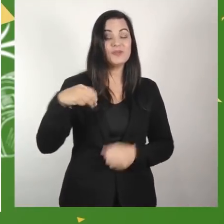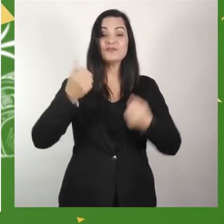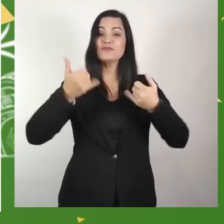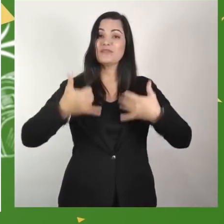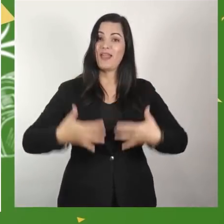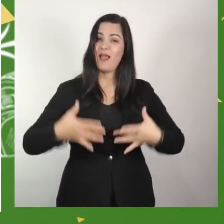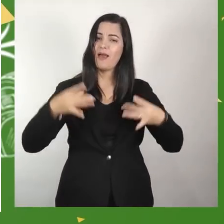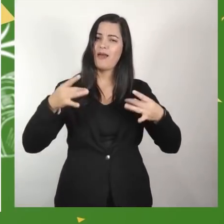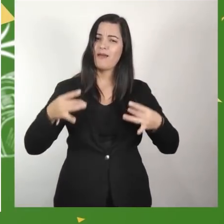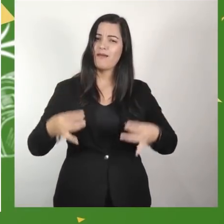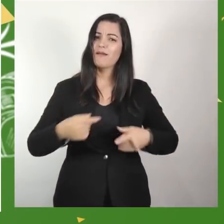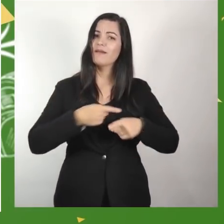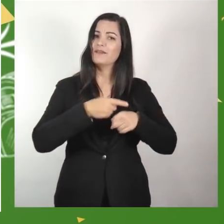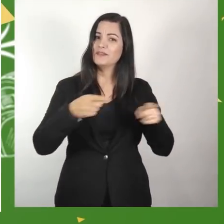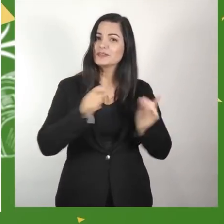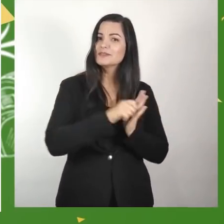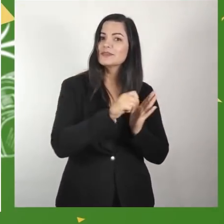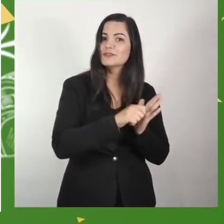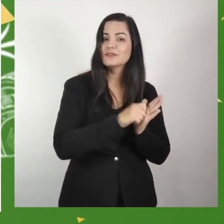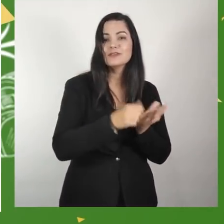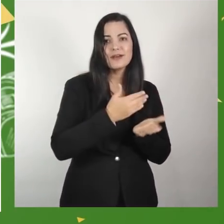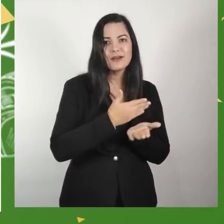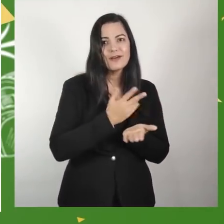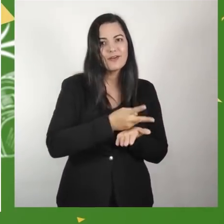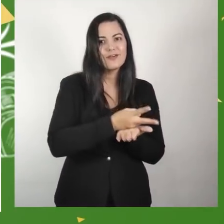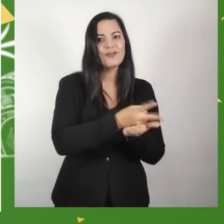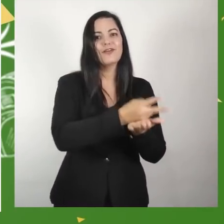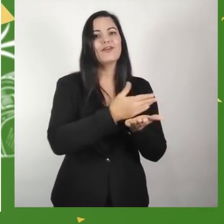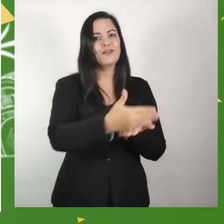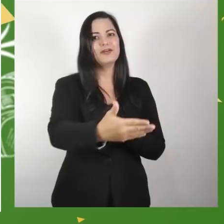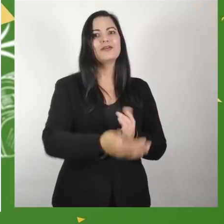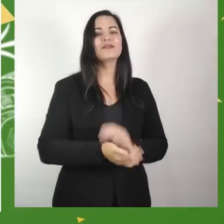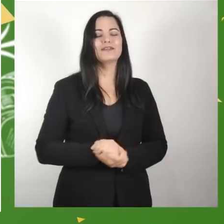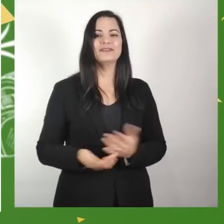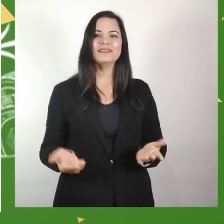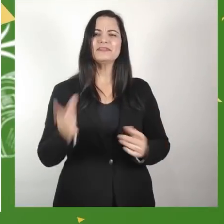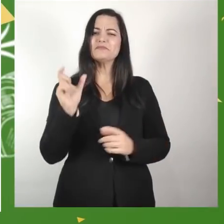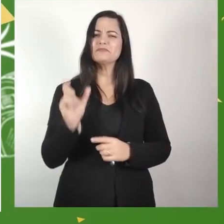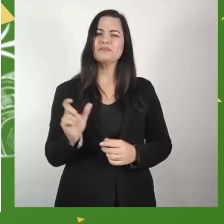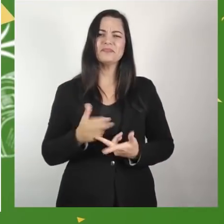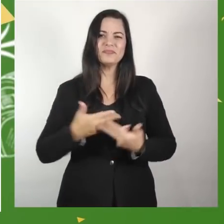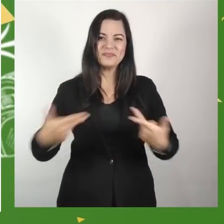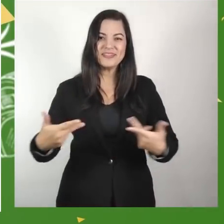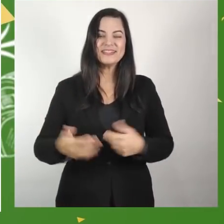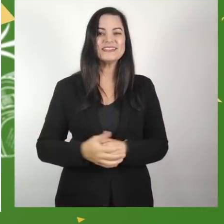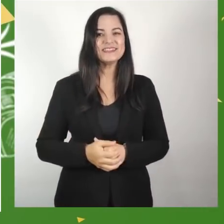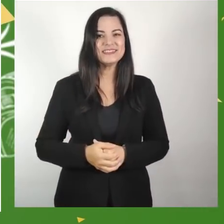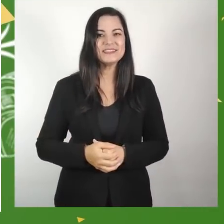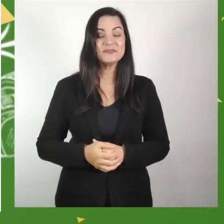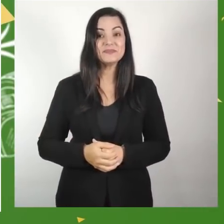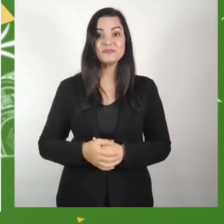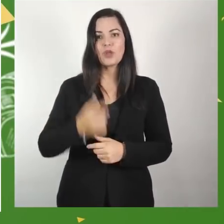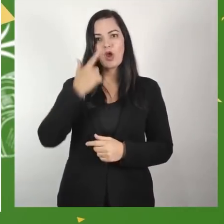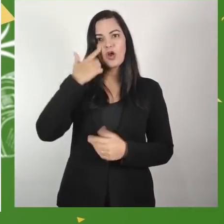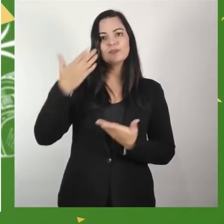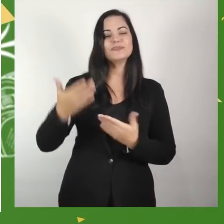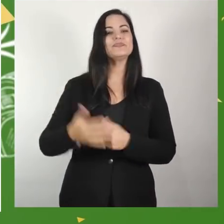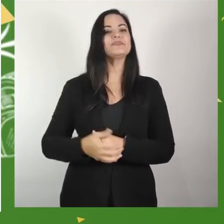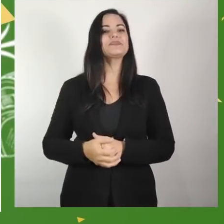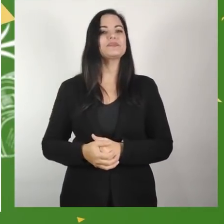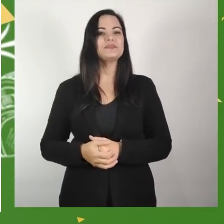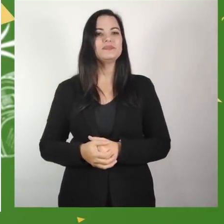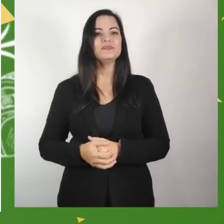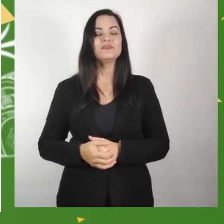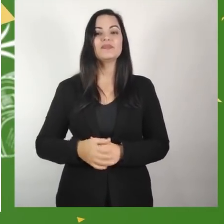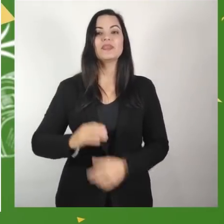aqui explicando o desafio, então já deu tempo de anotar muitas palavrinhas aí dessa primeira tabela, certo? Então,